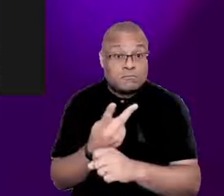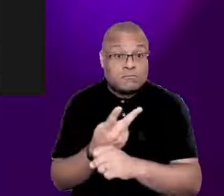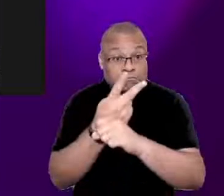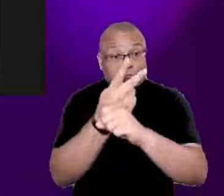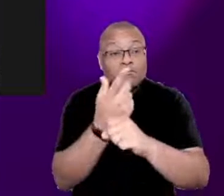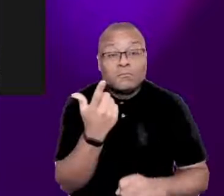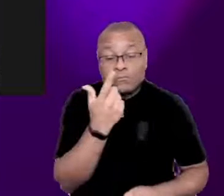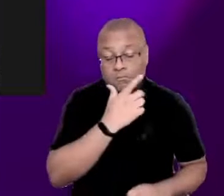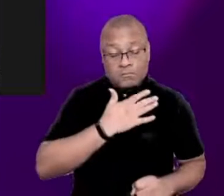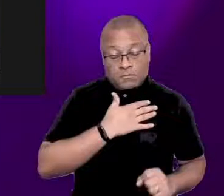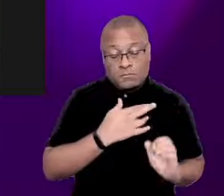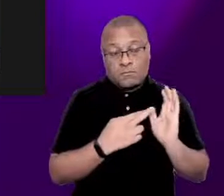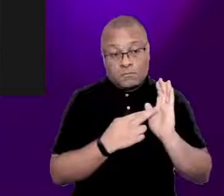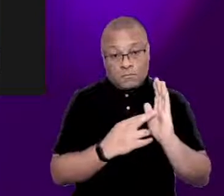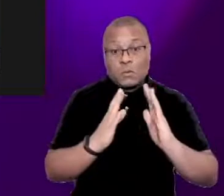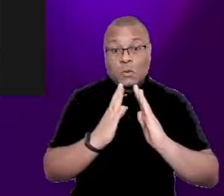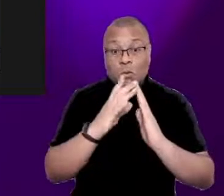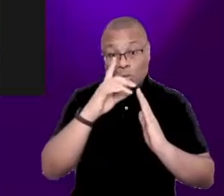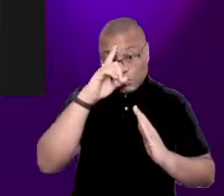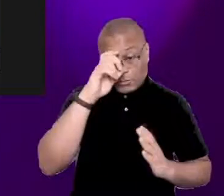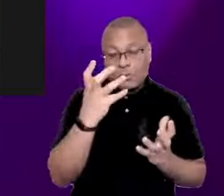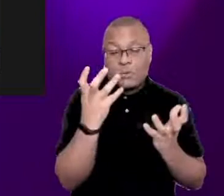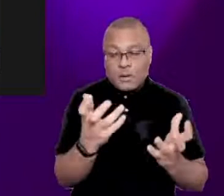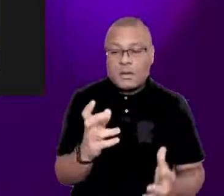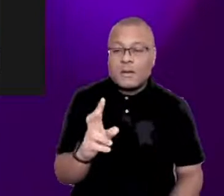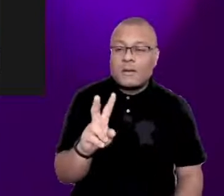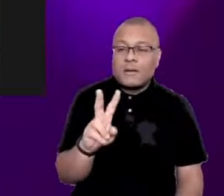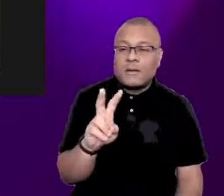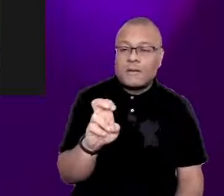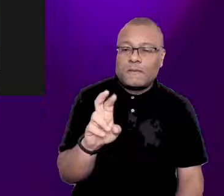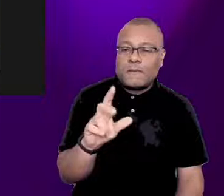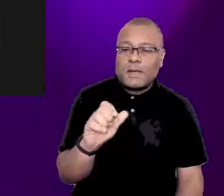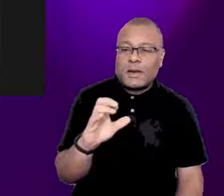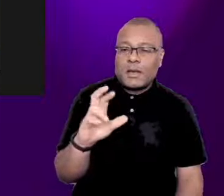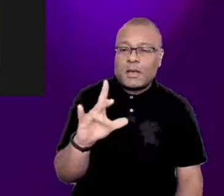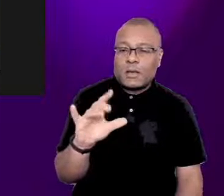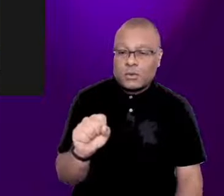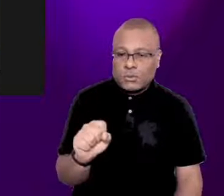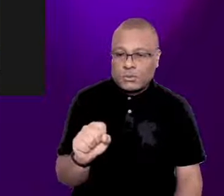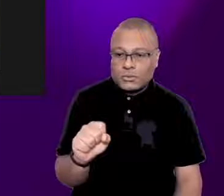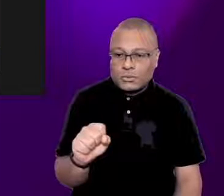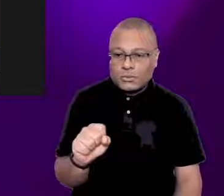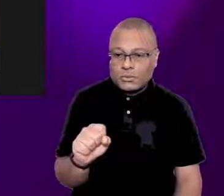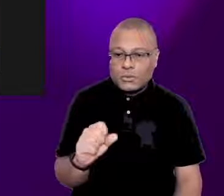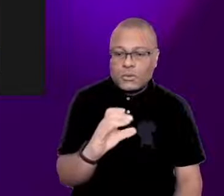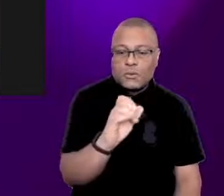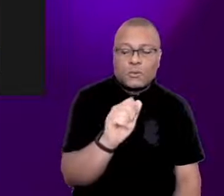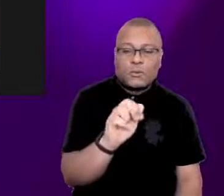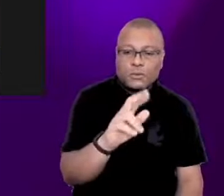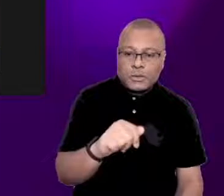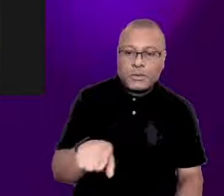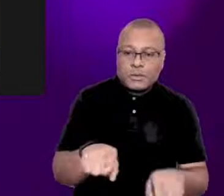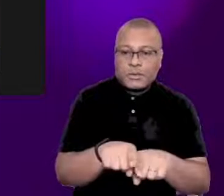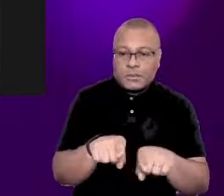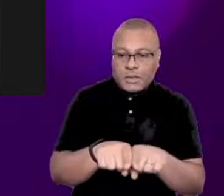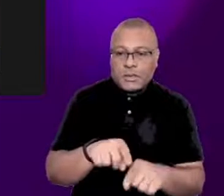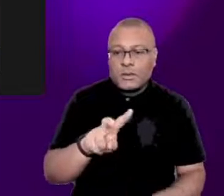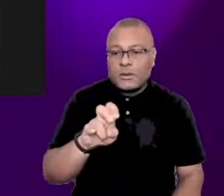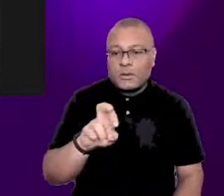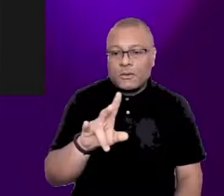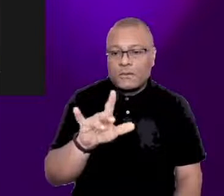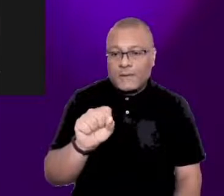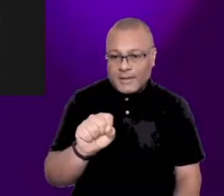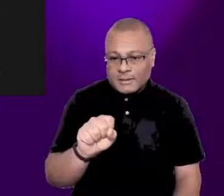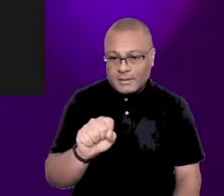sou embaixadora, o Hospital Quera, com Vera Cruz, e o João Vasque e o Carrot